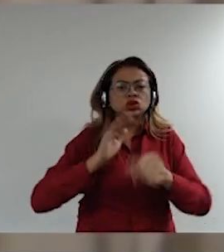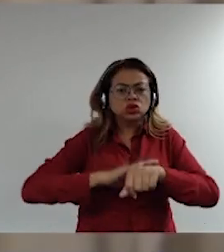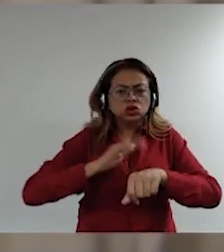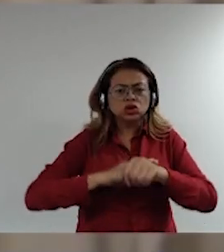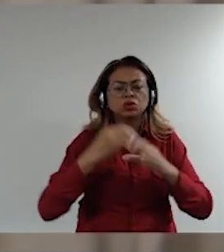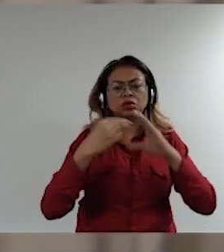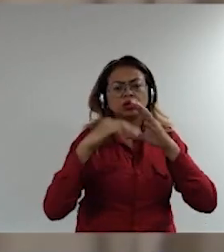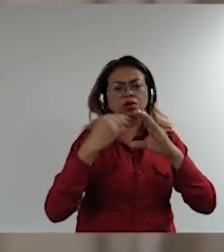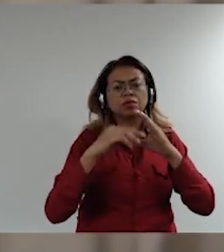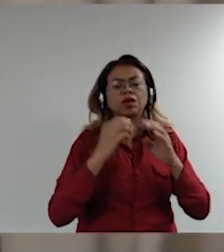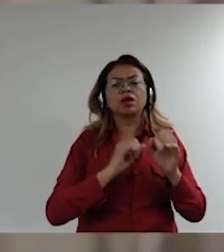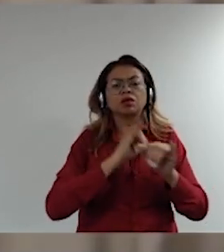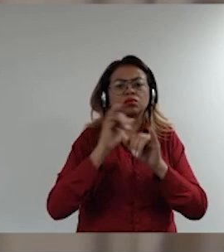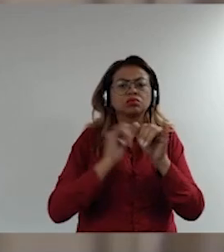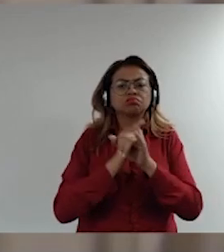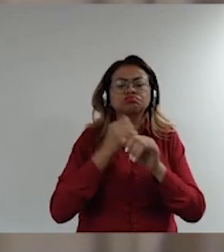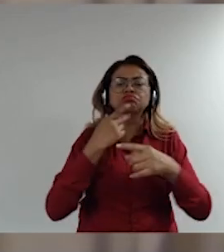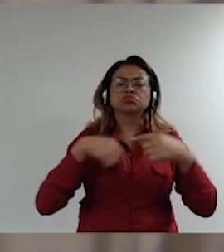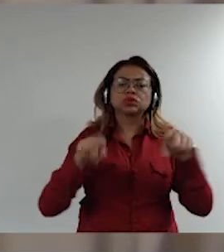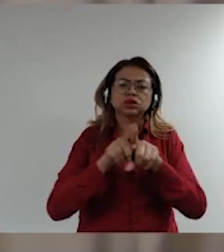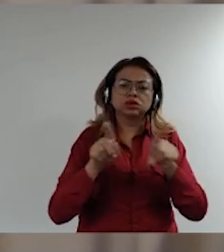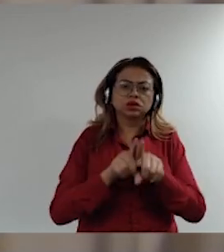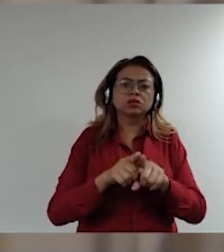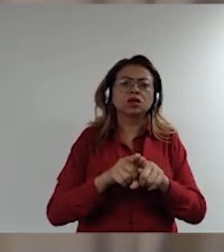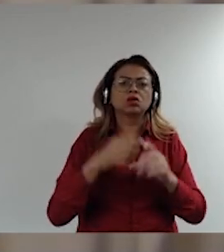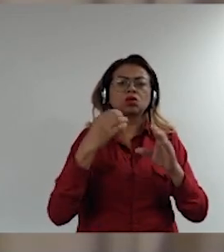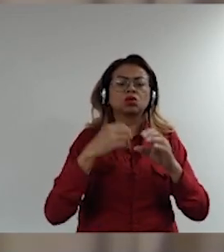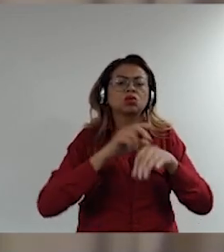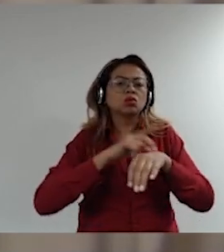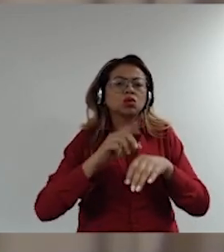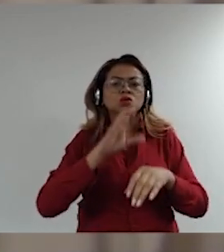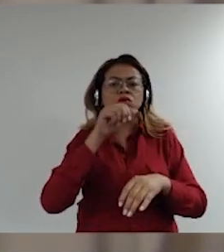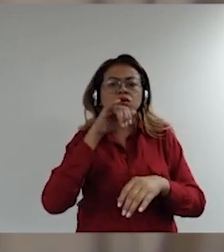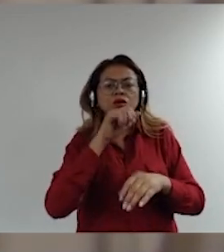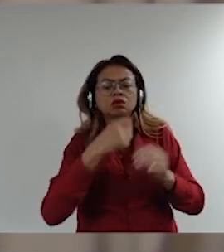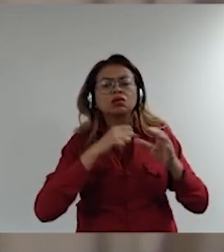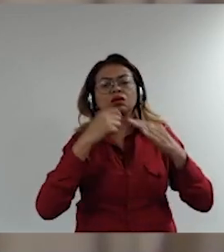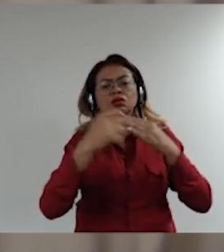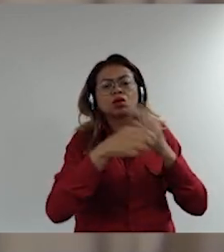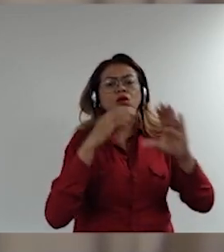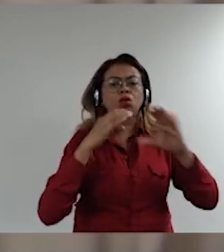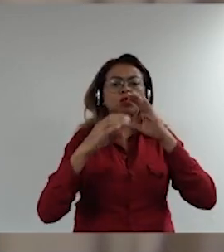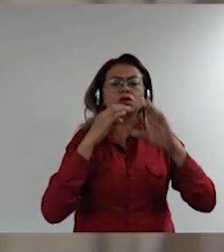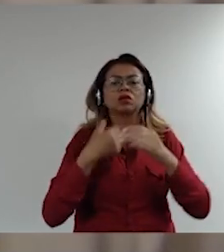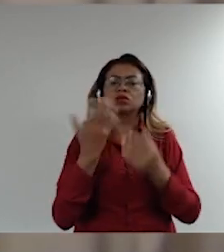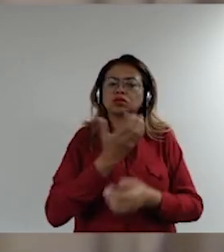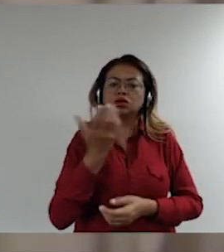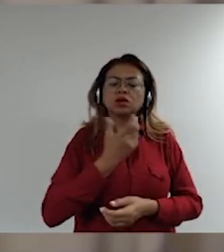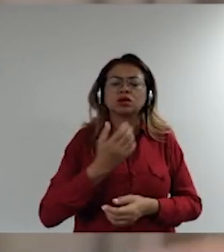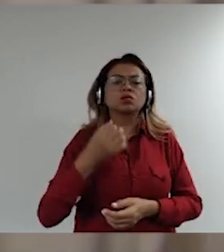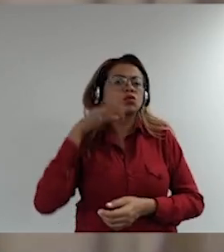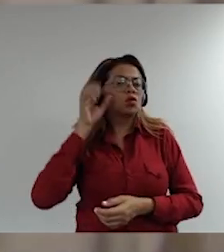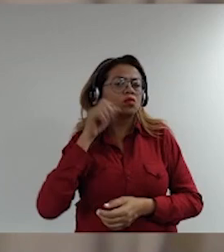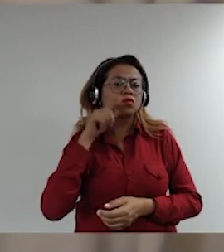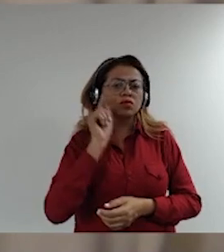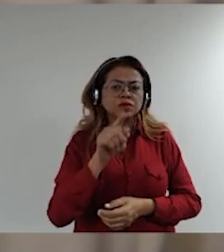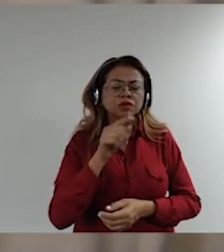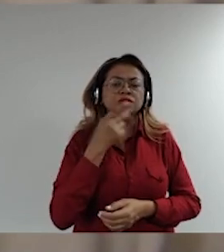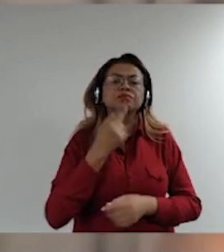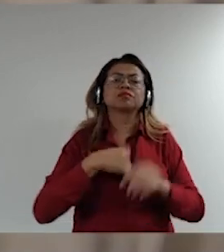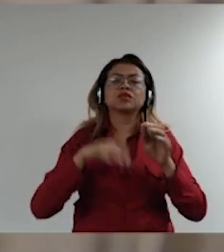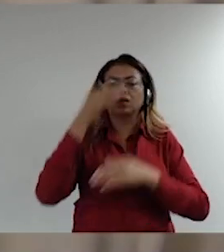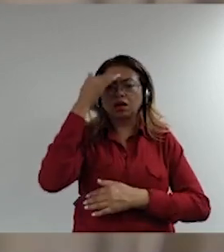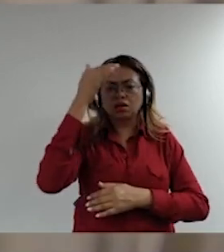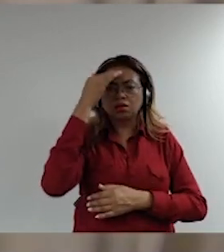e-mails institucionais, nos nossos canais de comunicação, que nós teremos o maior prazer de atender cada um de vocês. Agradeço a